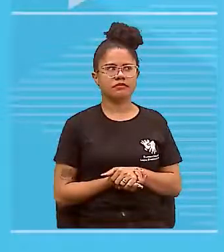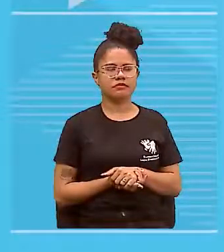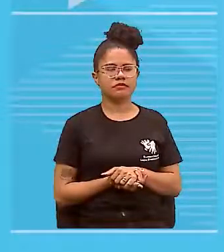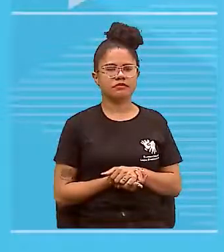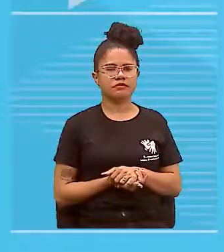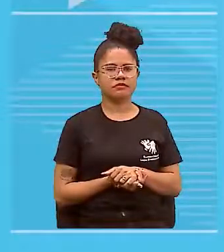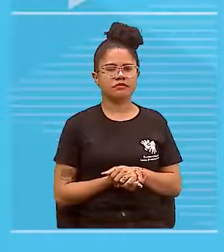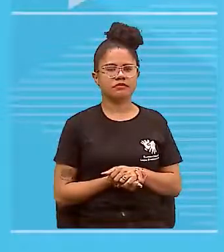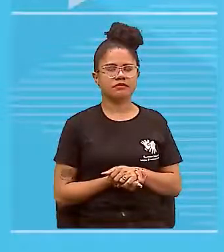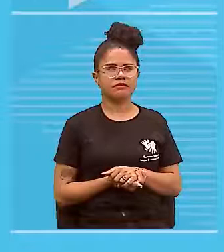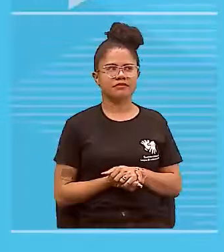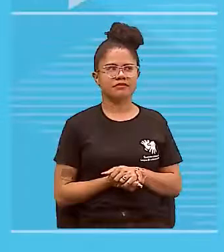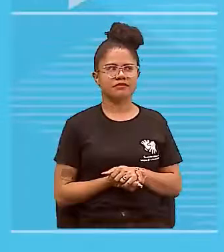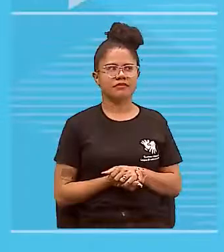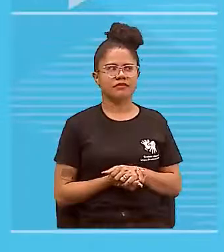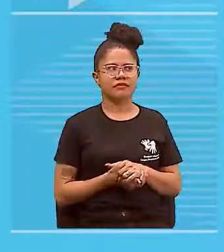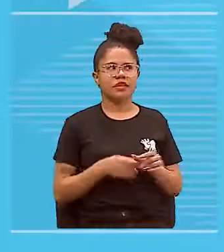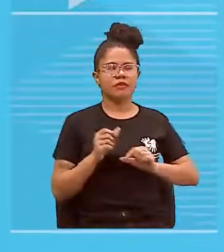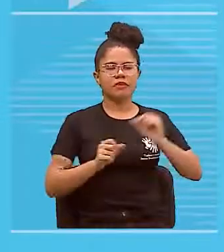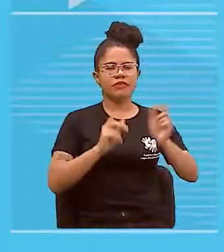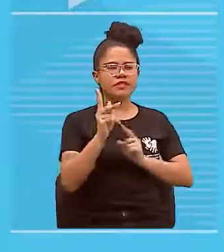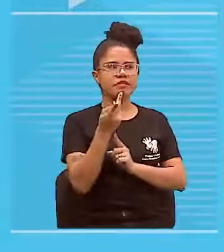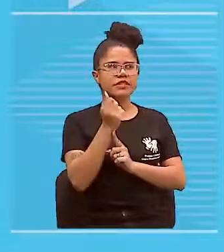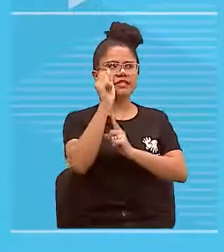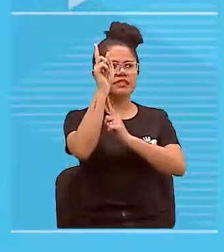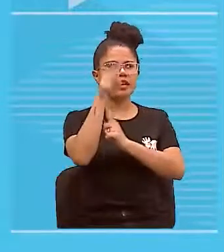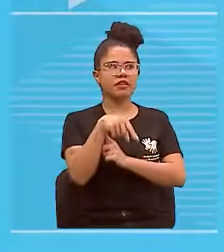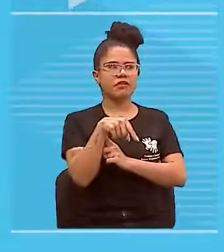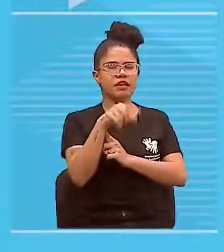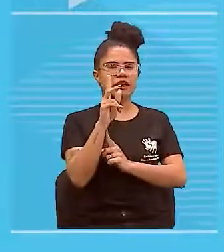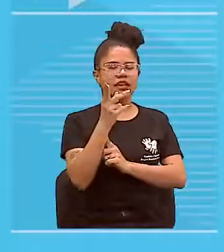tira as funções do cérebro